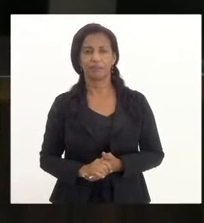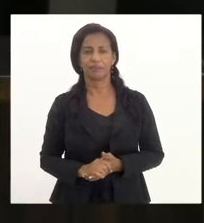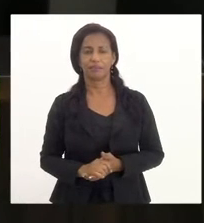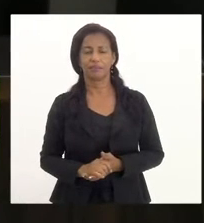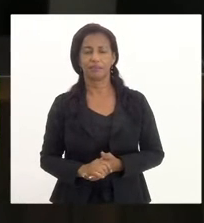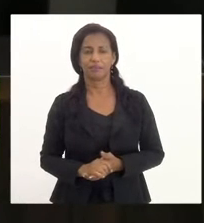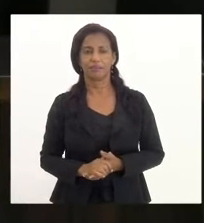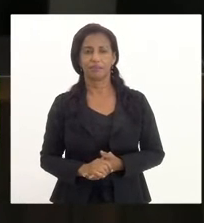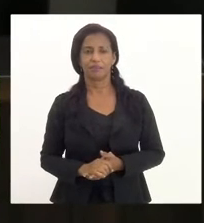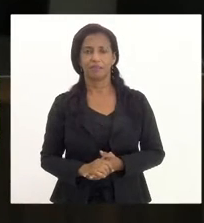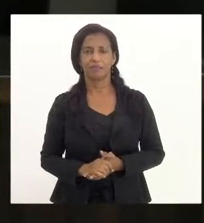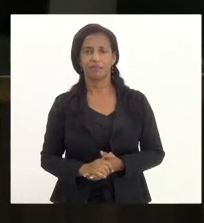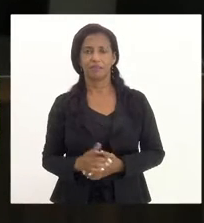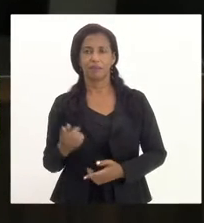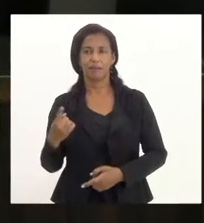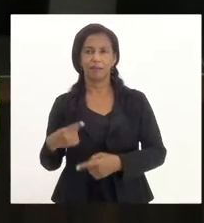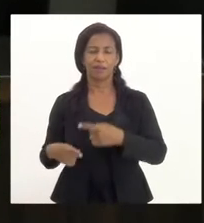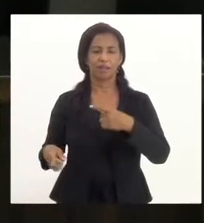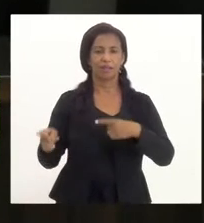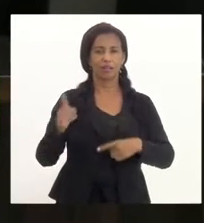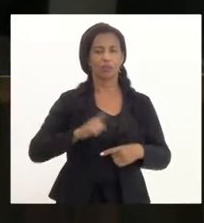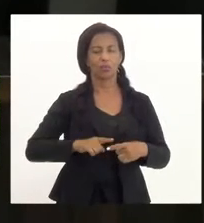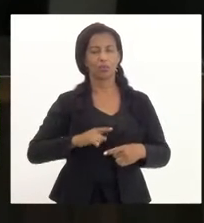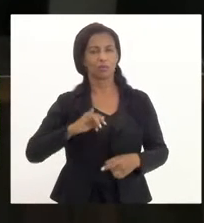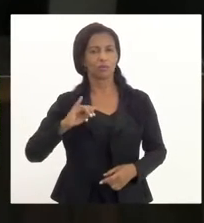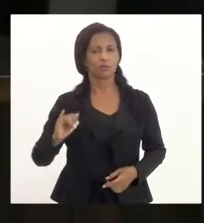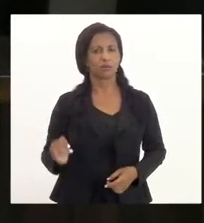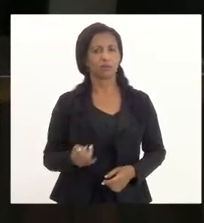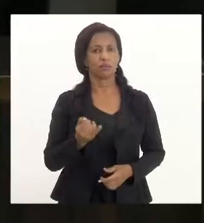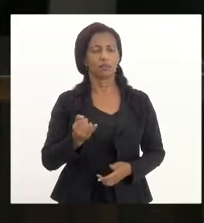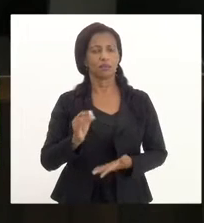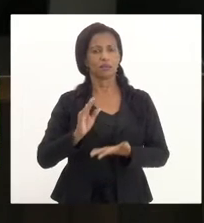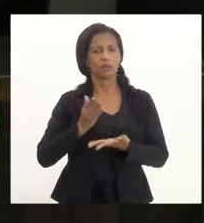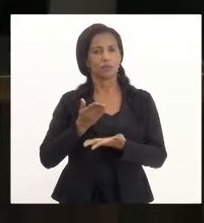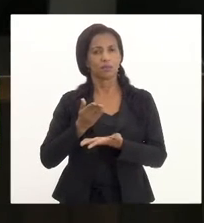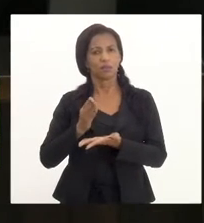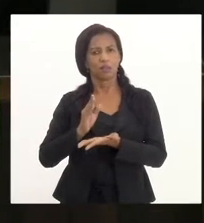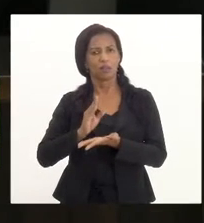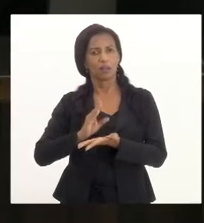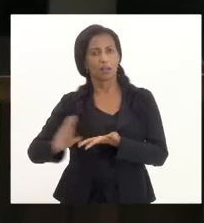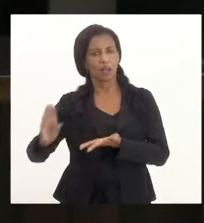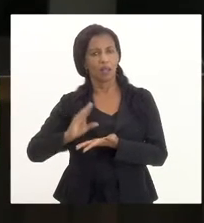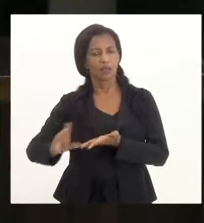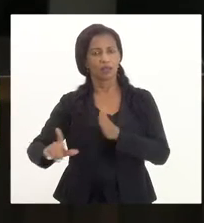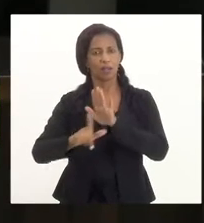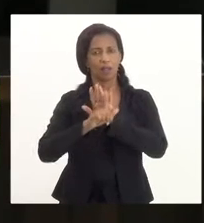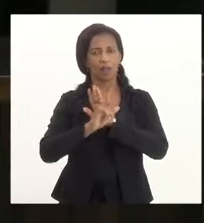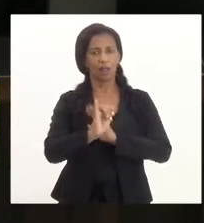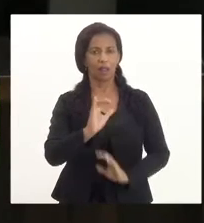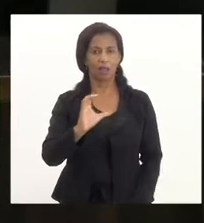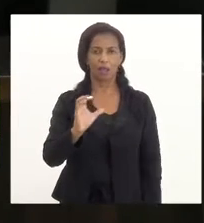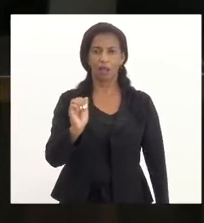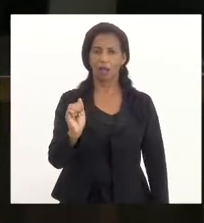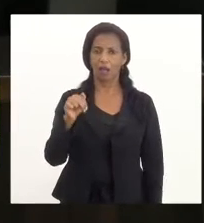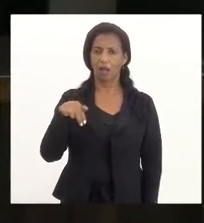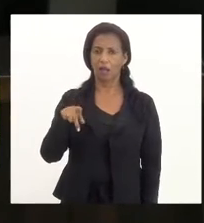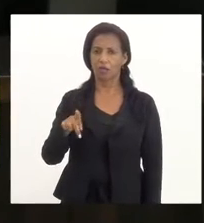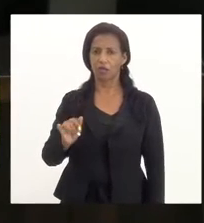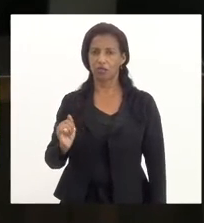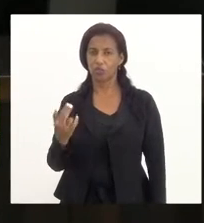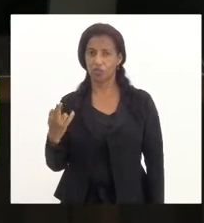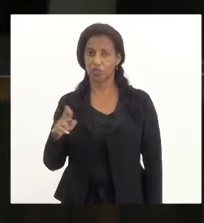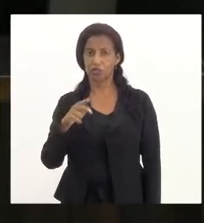retomar a possibilidade dos créditos de lei kandir vossa